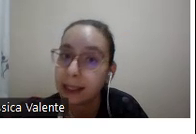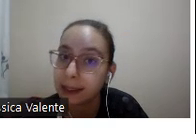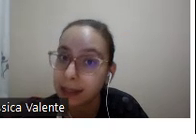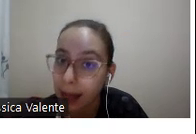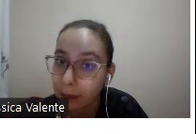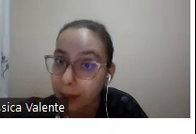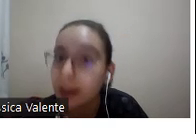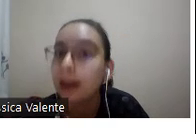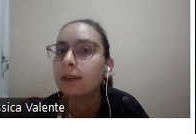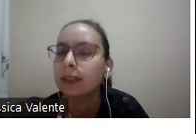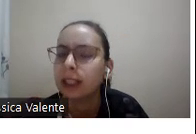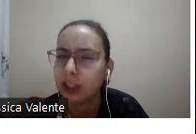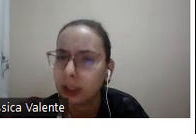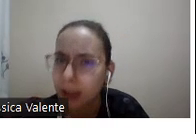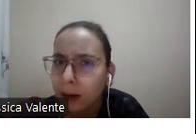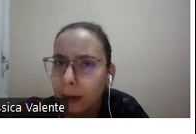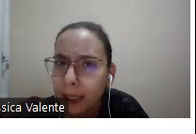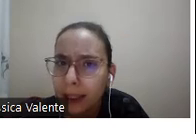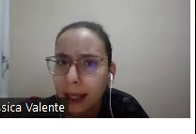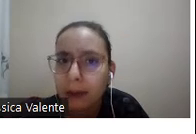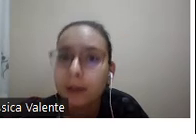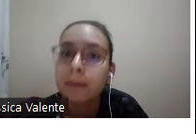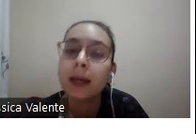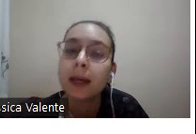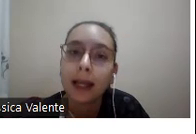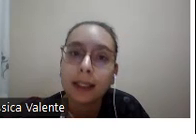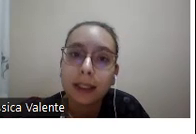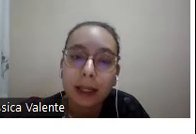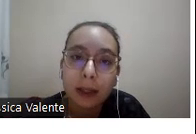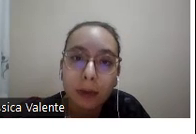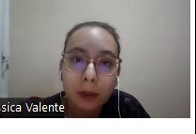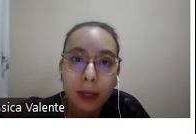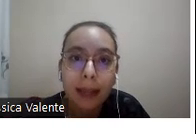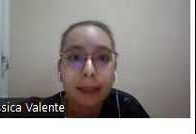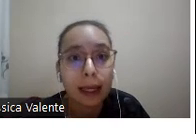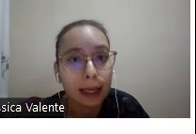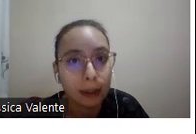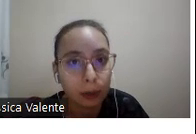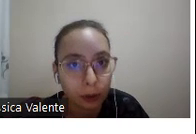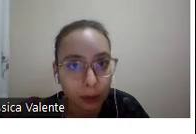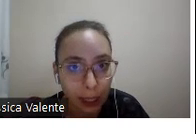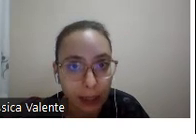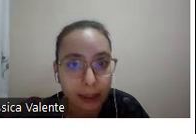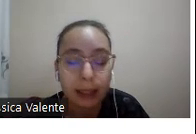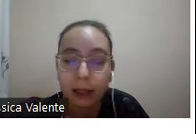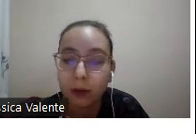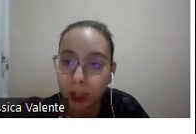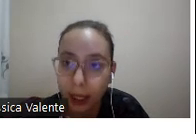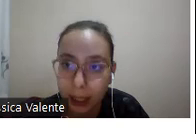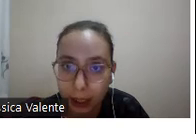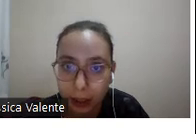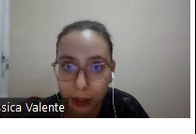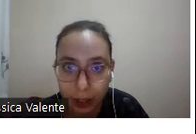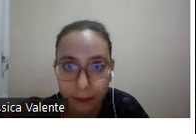Como vocês sabem, que vocês estão aprendendo, a gente tem a língua portuguesa. E a língua portuguesa, ela tem